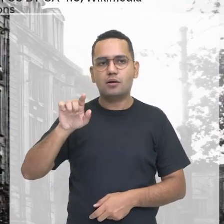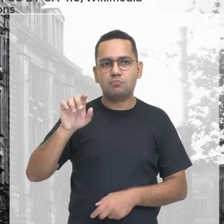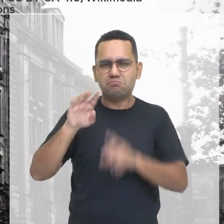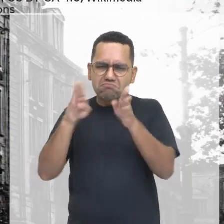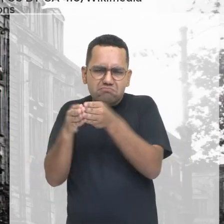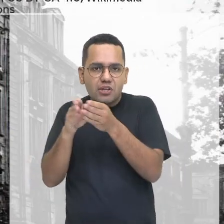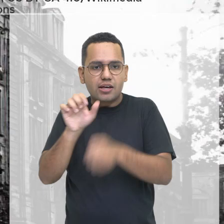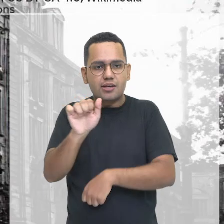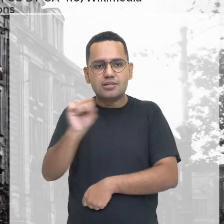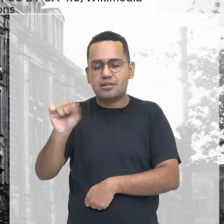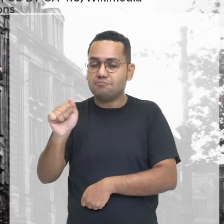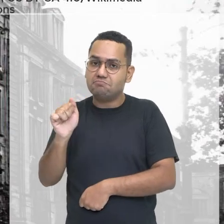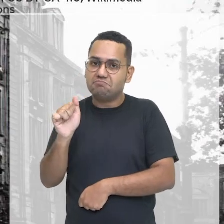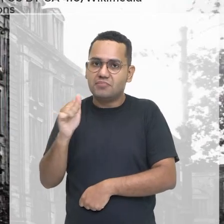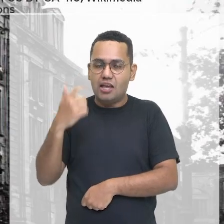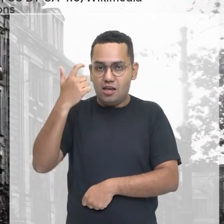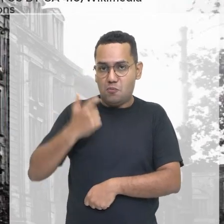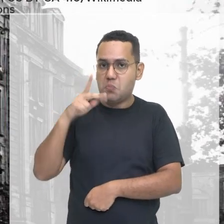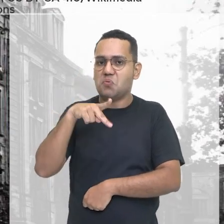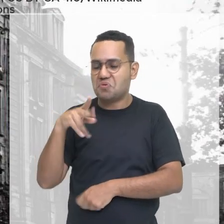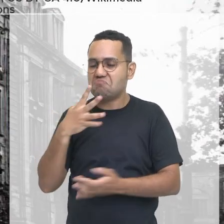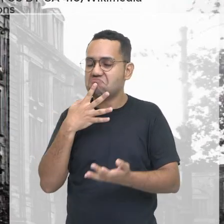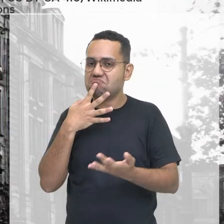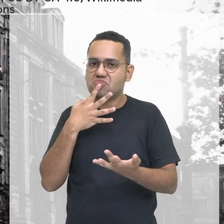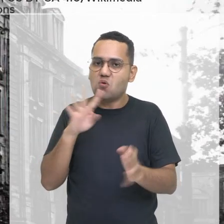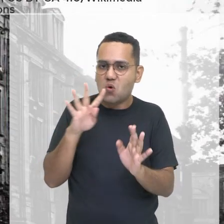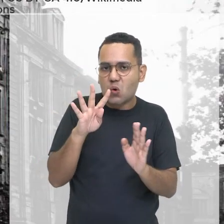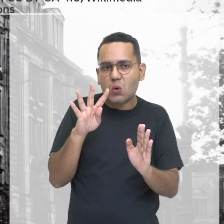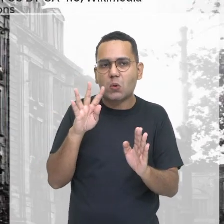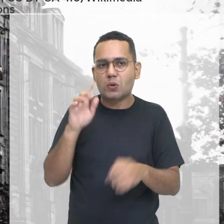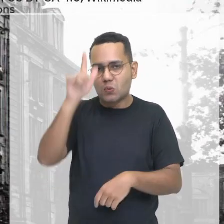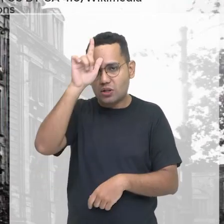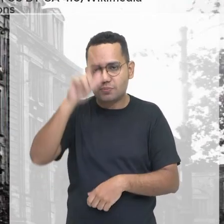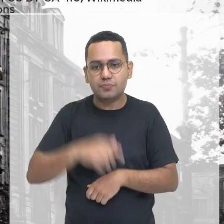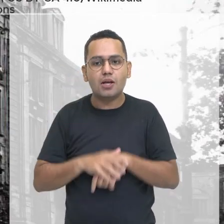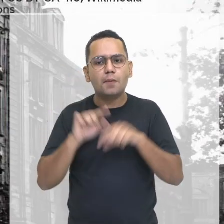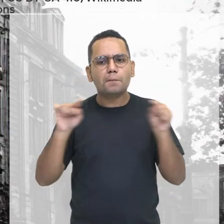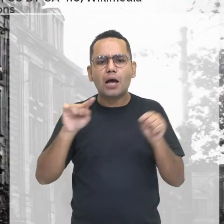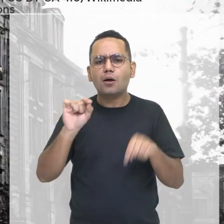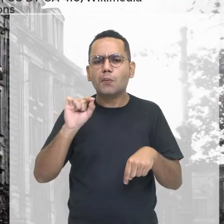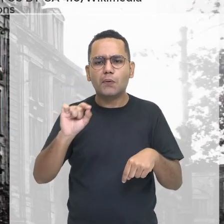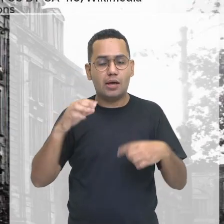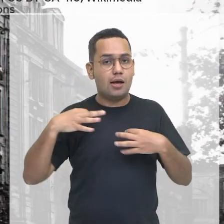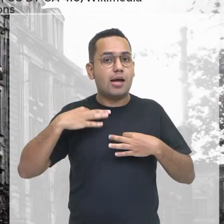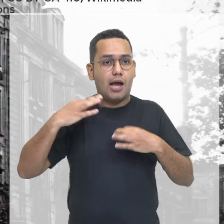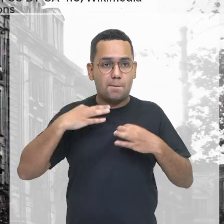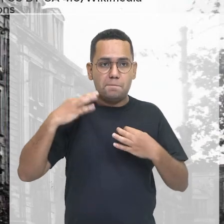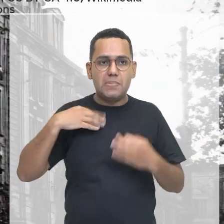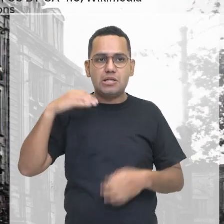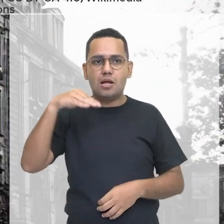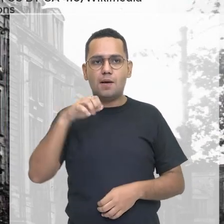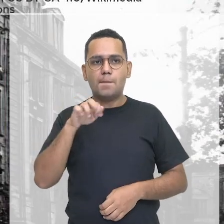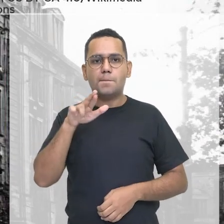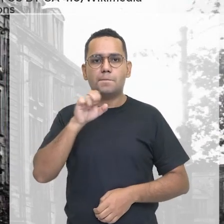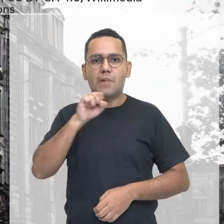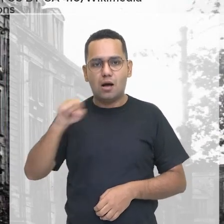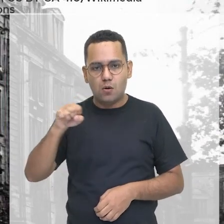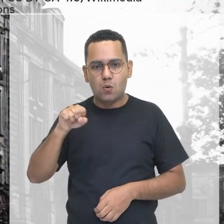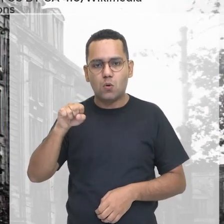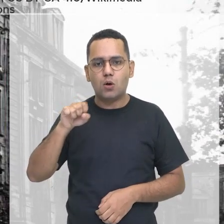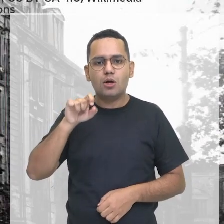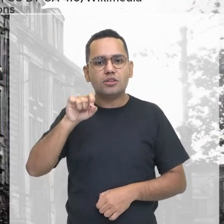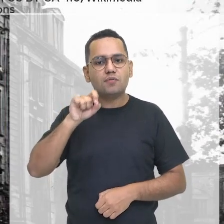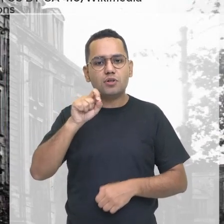gente? Conhecidas como camisas marrons, foram a força paramilitar original do Partido